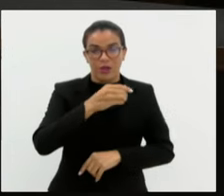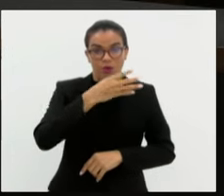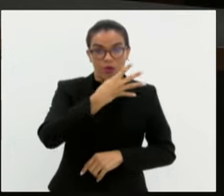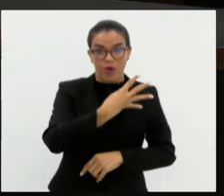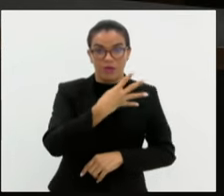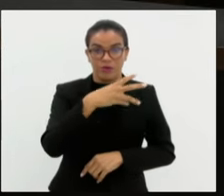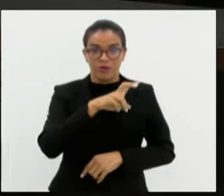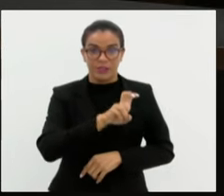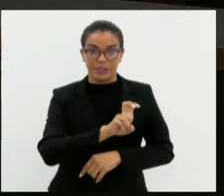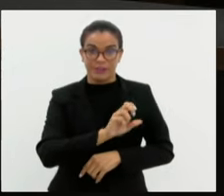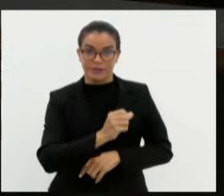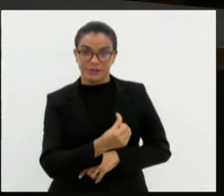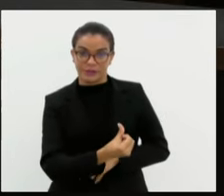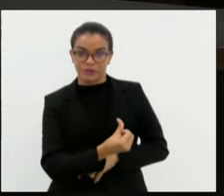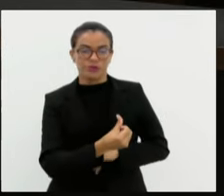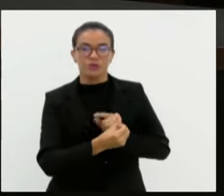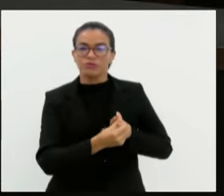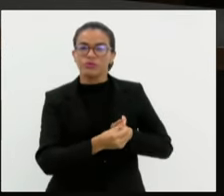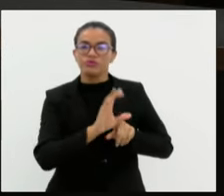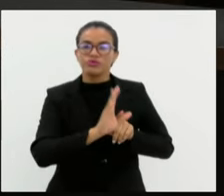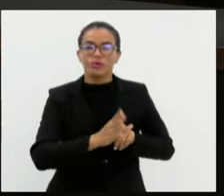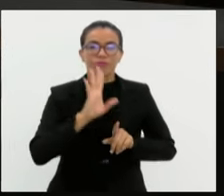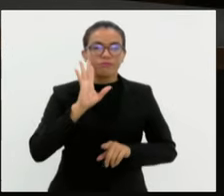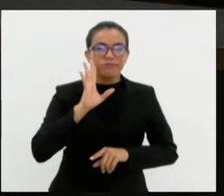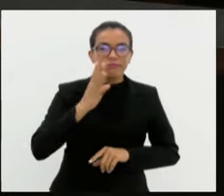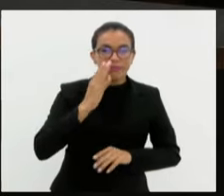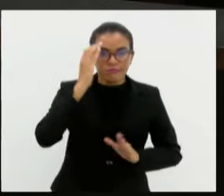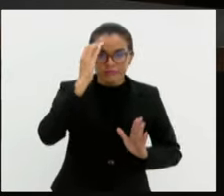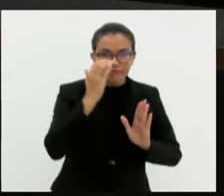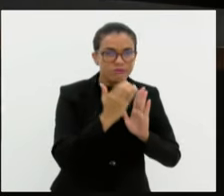sexto, foram revogados pelos preceitos